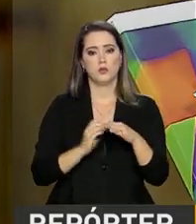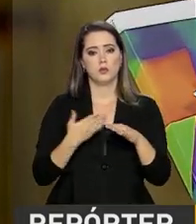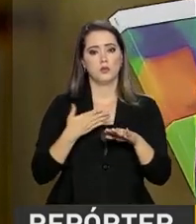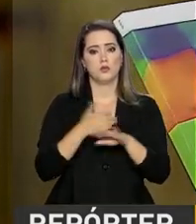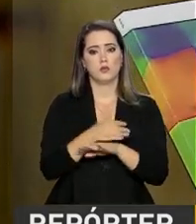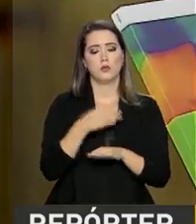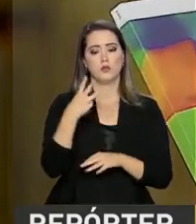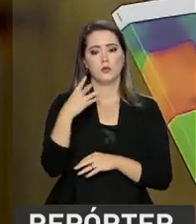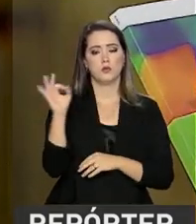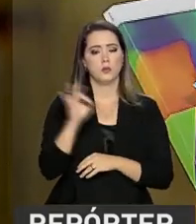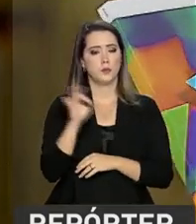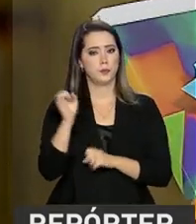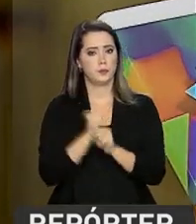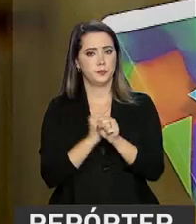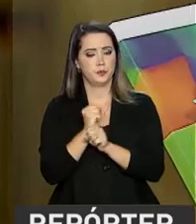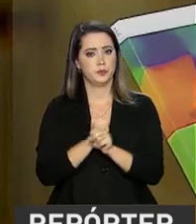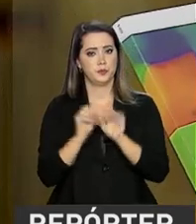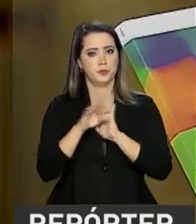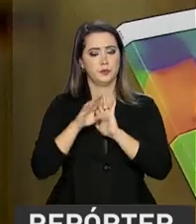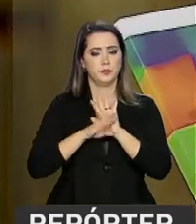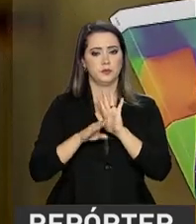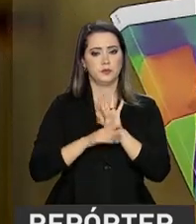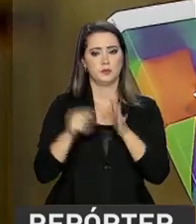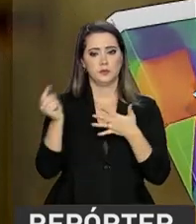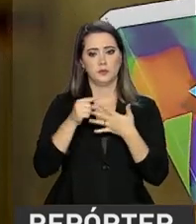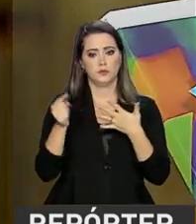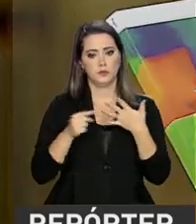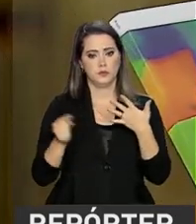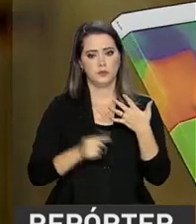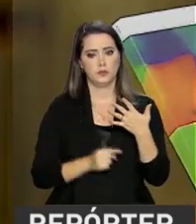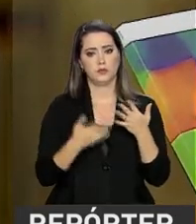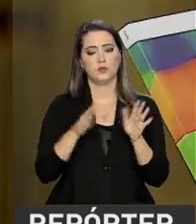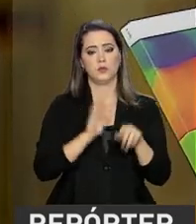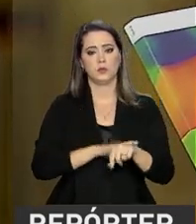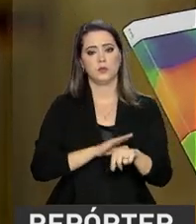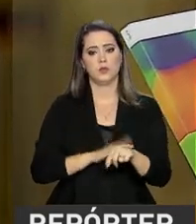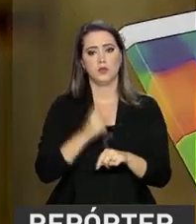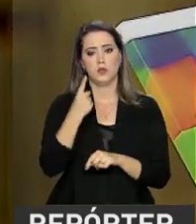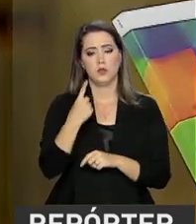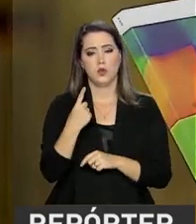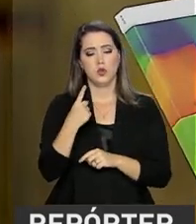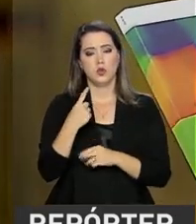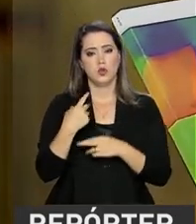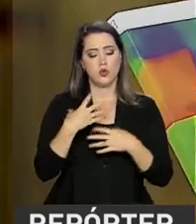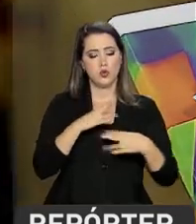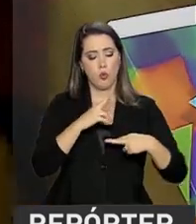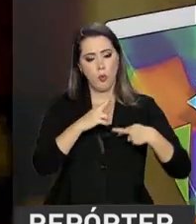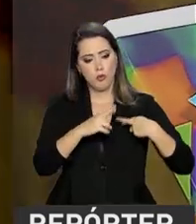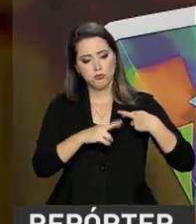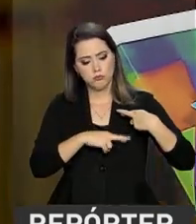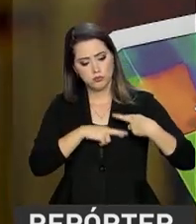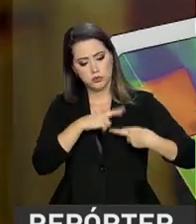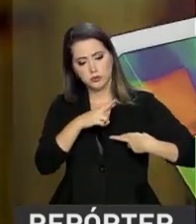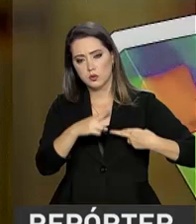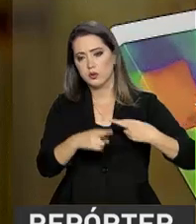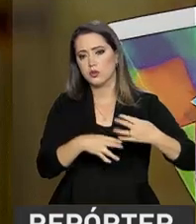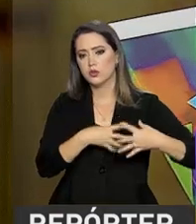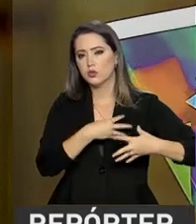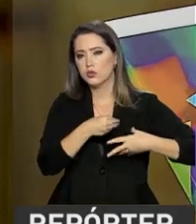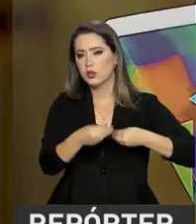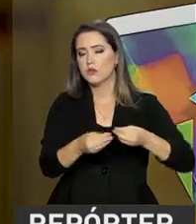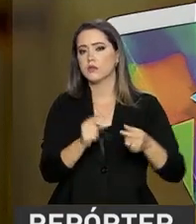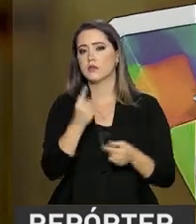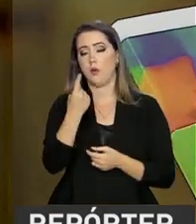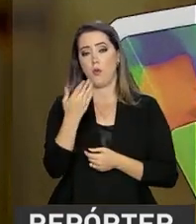de 3% ao ano. O plano também contém outras metas com prazo de uma geração. Uma delas é o aumento da produtividade